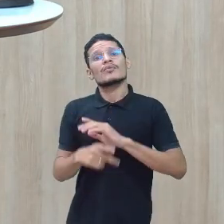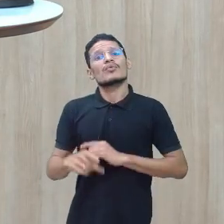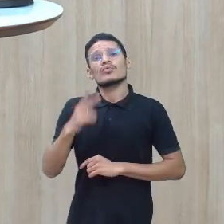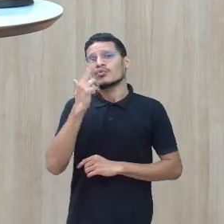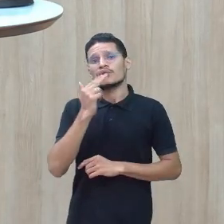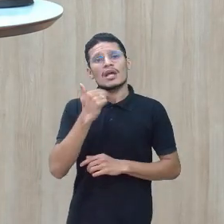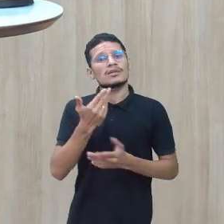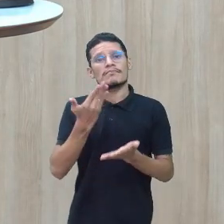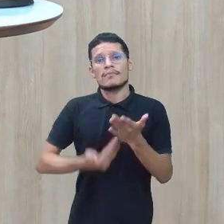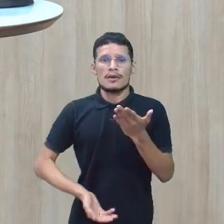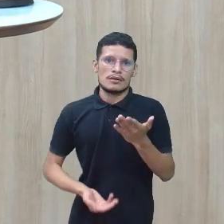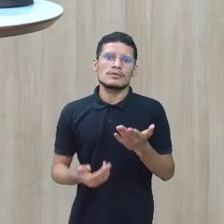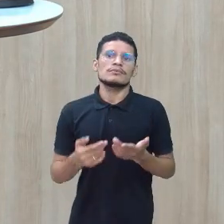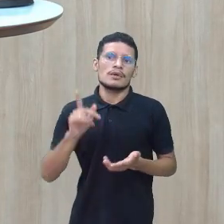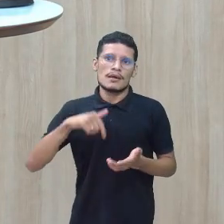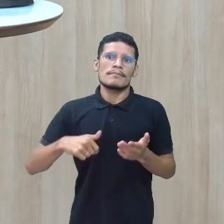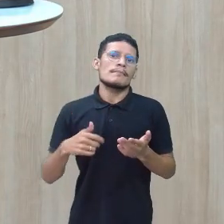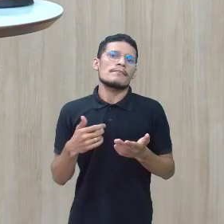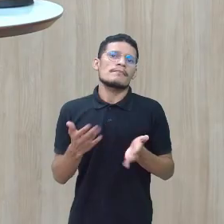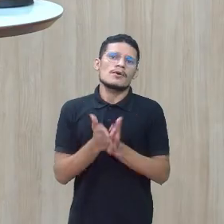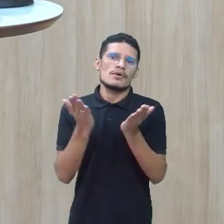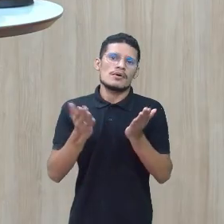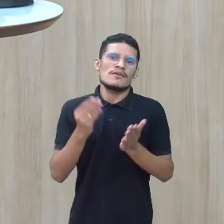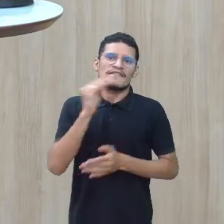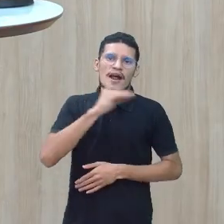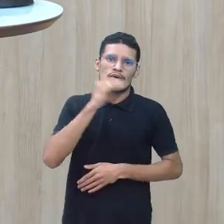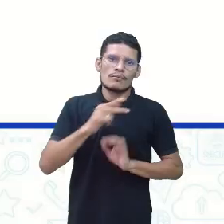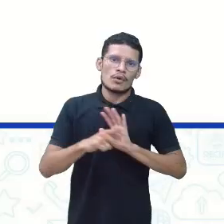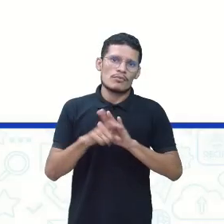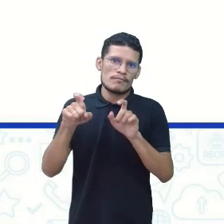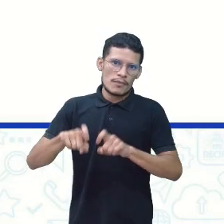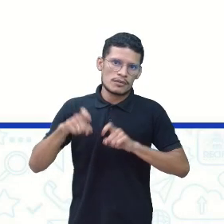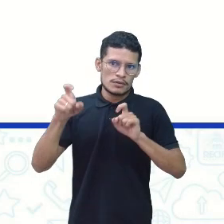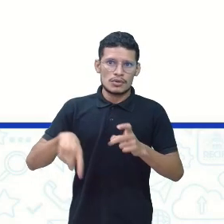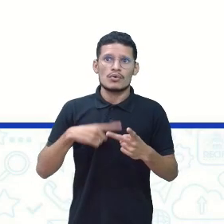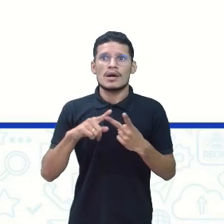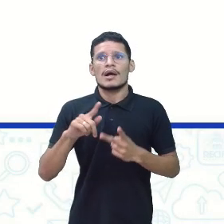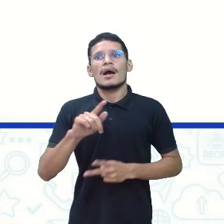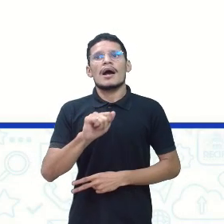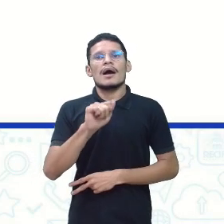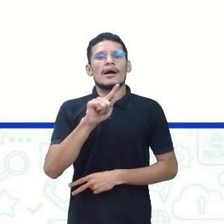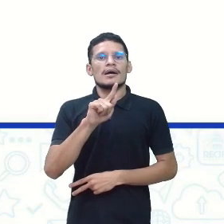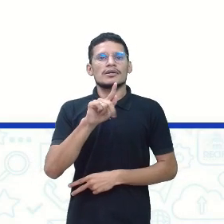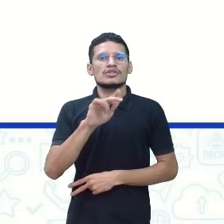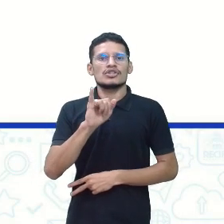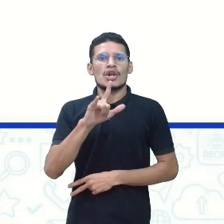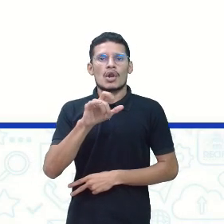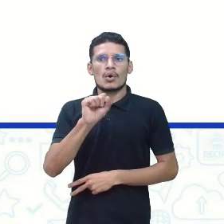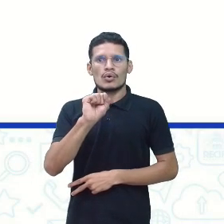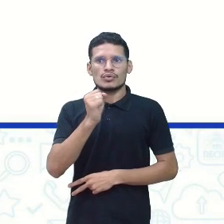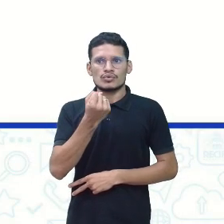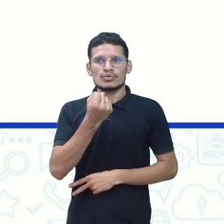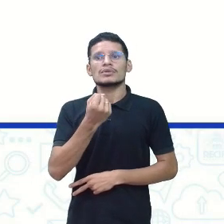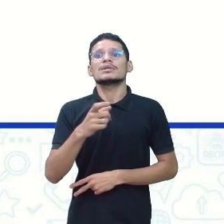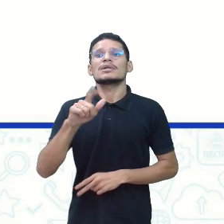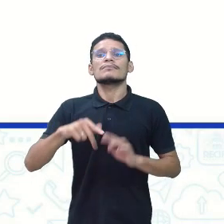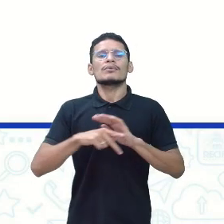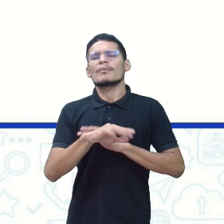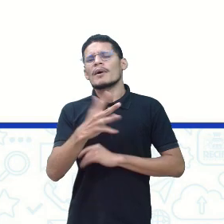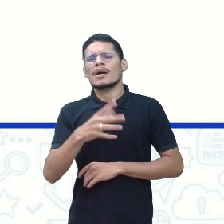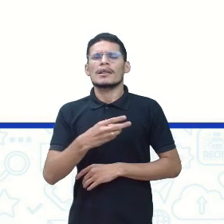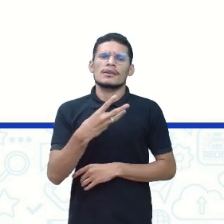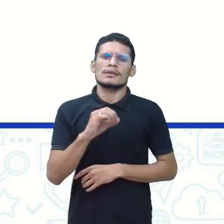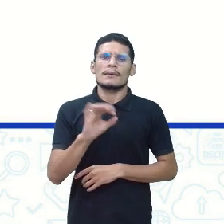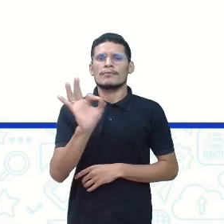solo pobre para o plantio. Os solos argilosos são formados por partículas de argila, cerca de 30%,